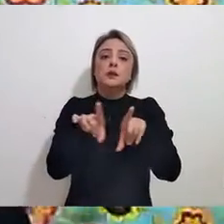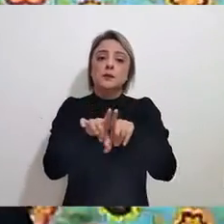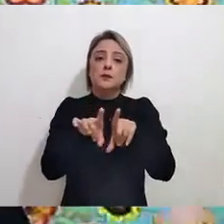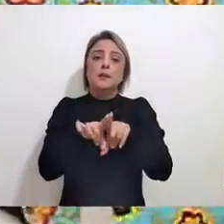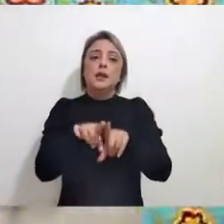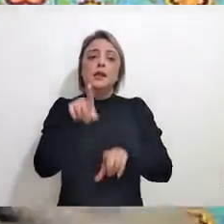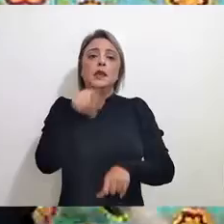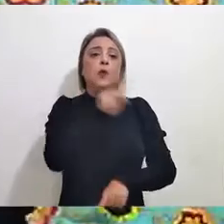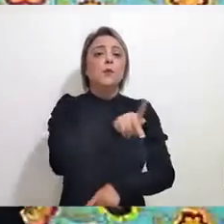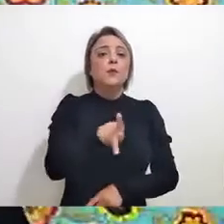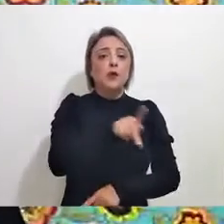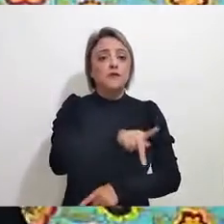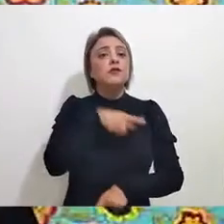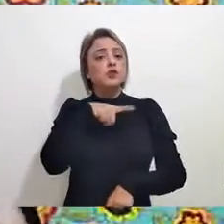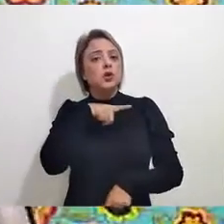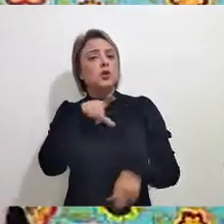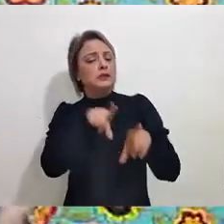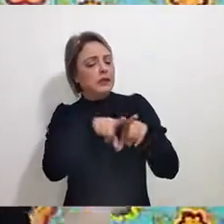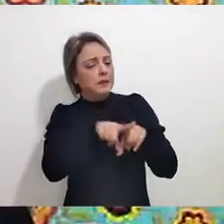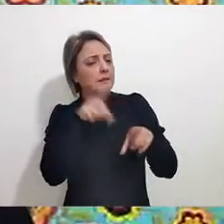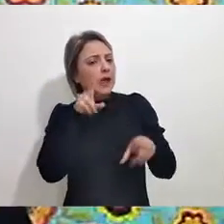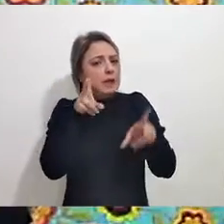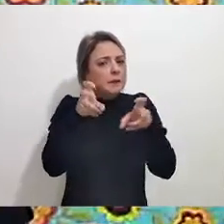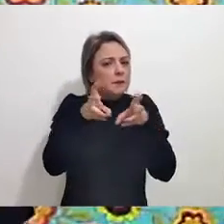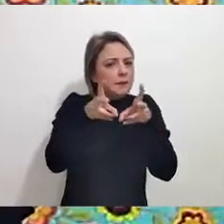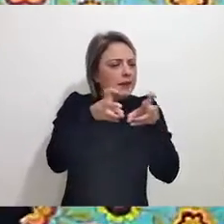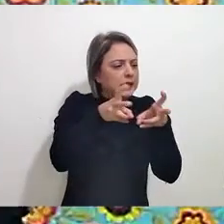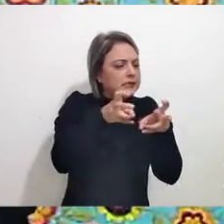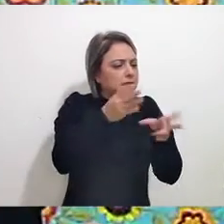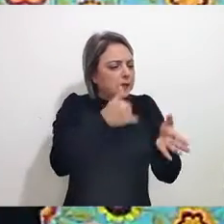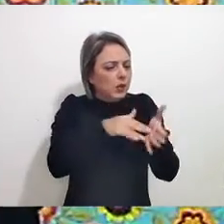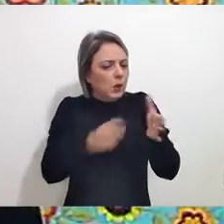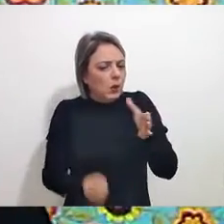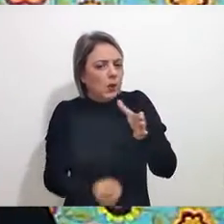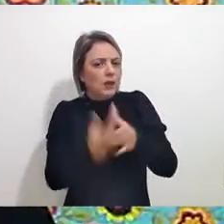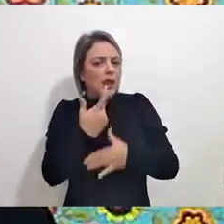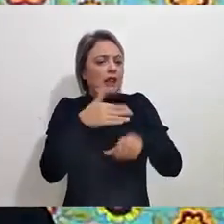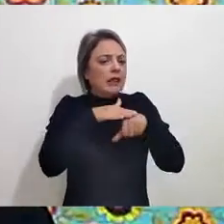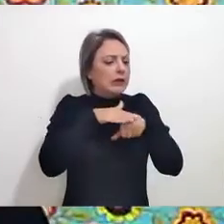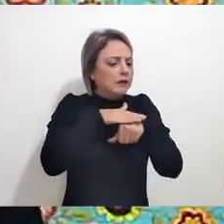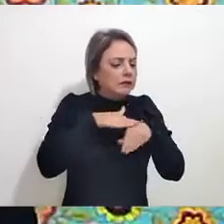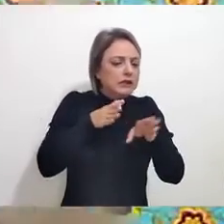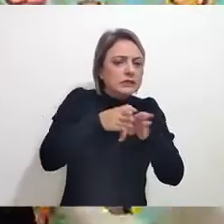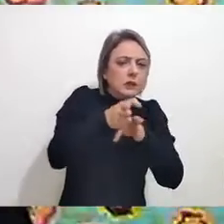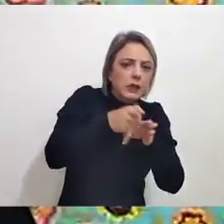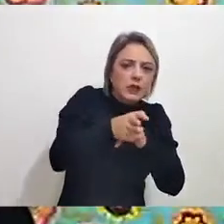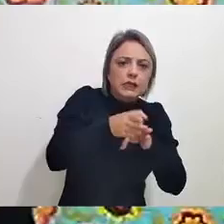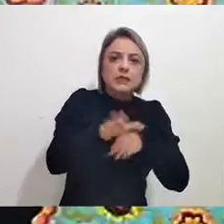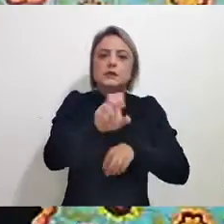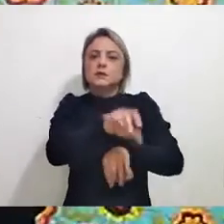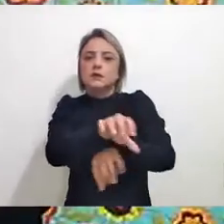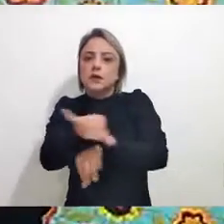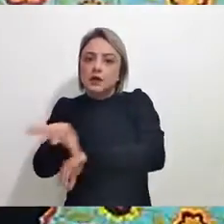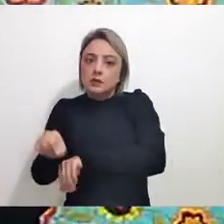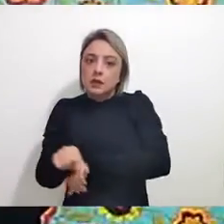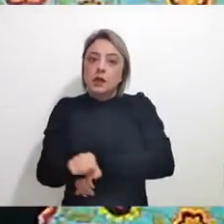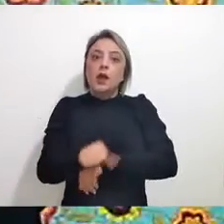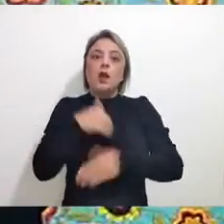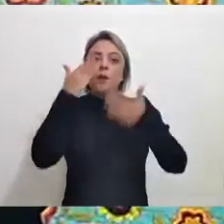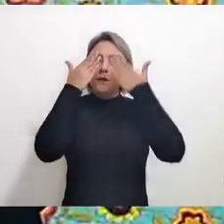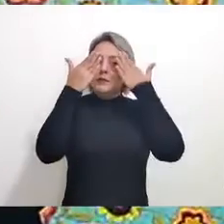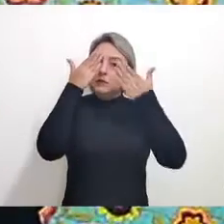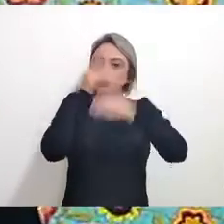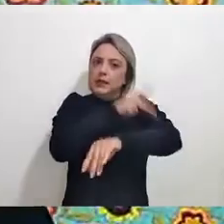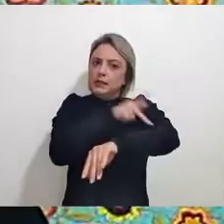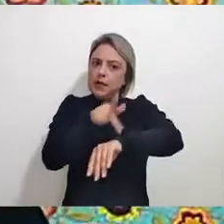também, percebendo tudo isso, conversa com orientação educacional, né, com psicopedagoga, se for o